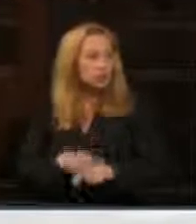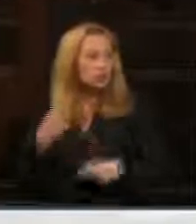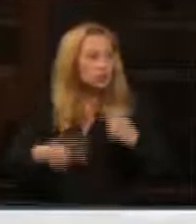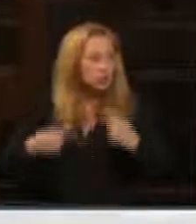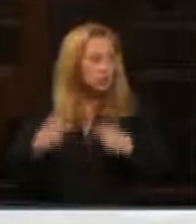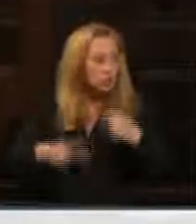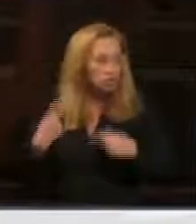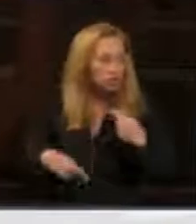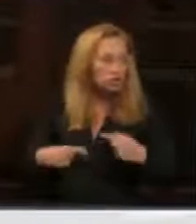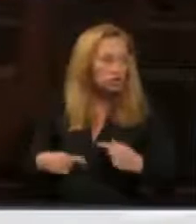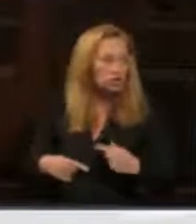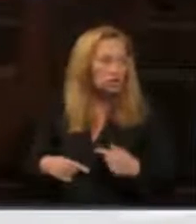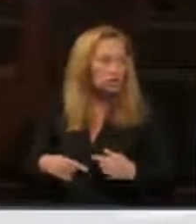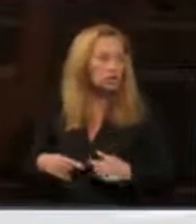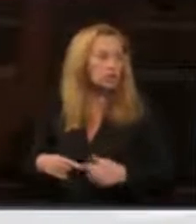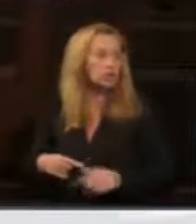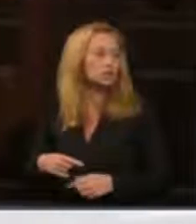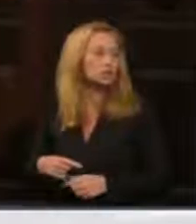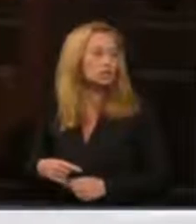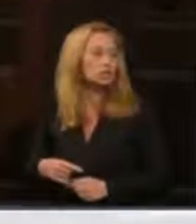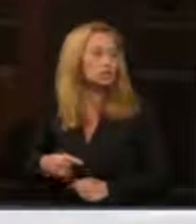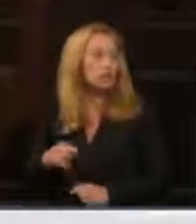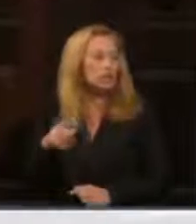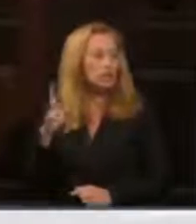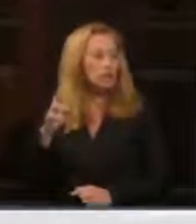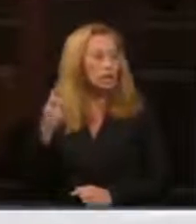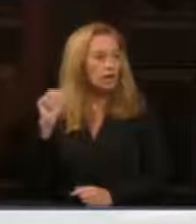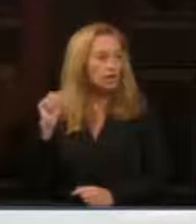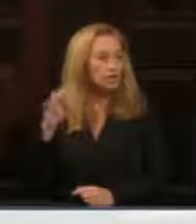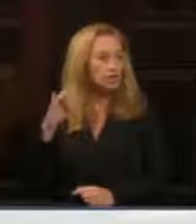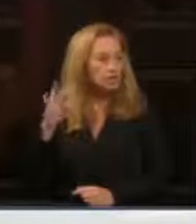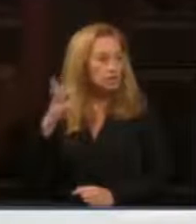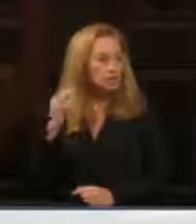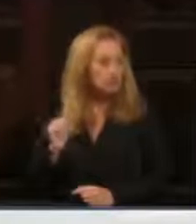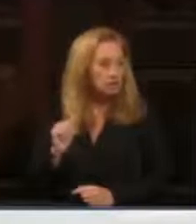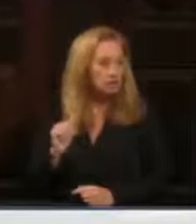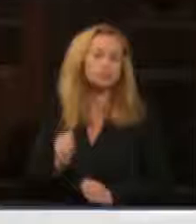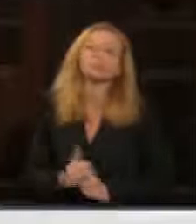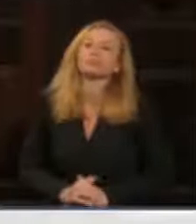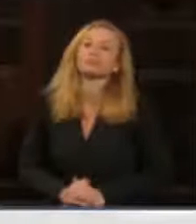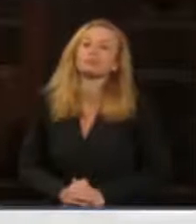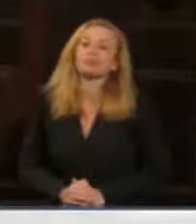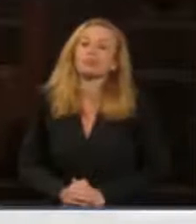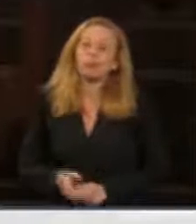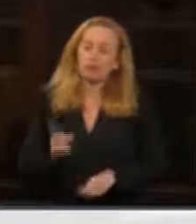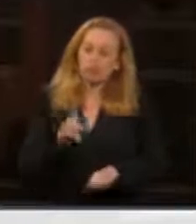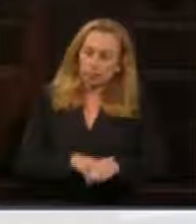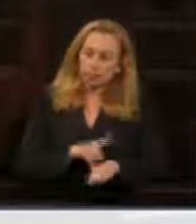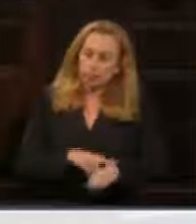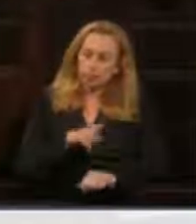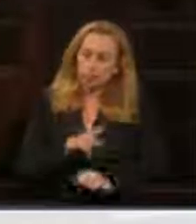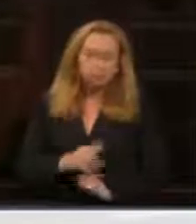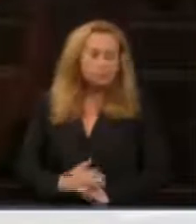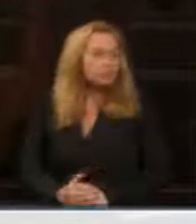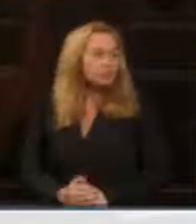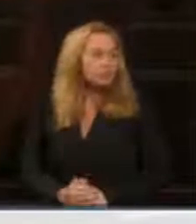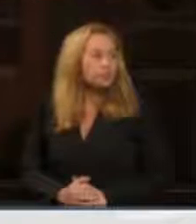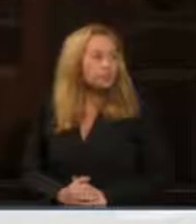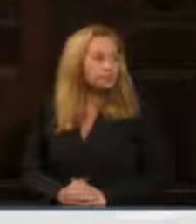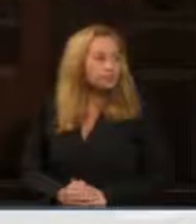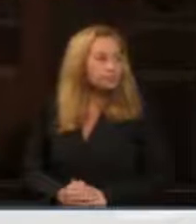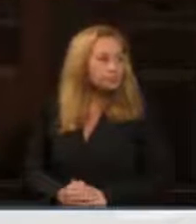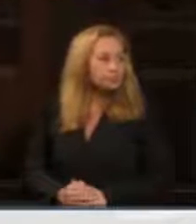aí racial, né, racista do apartheid. Então, naquele momento